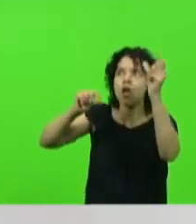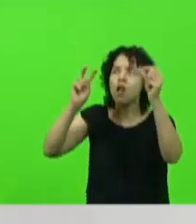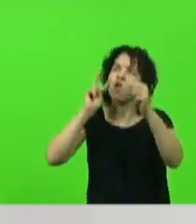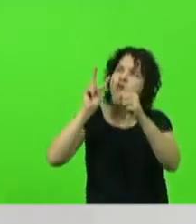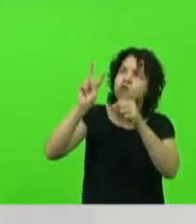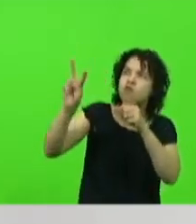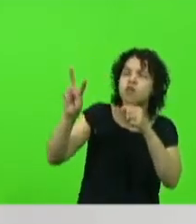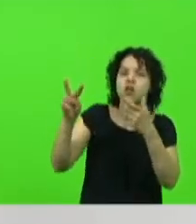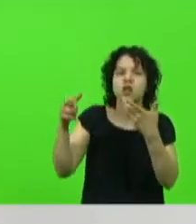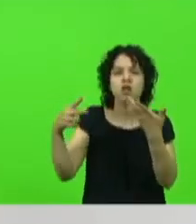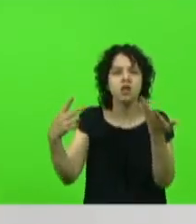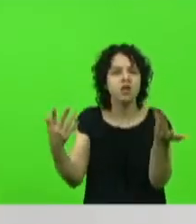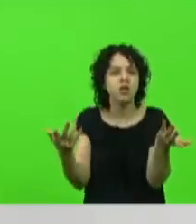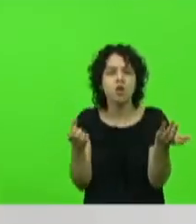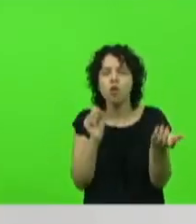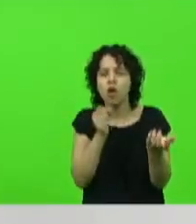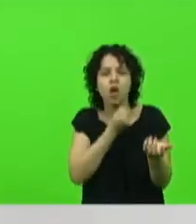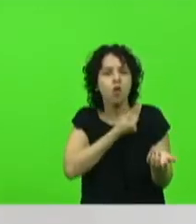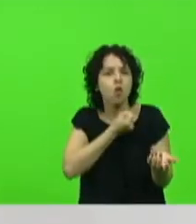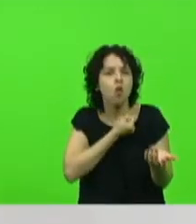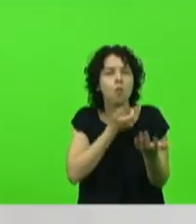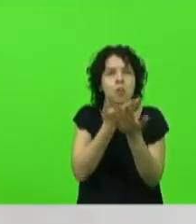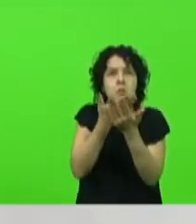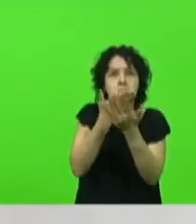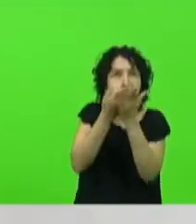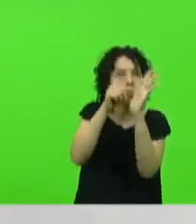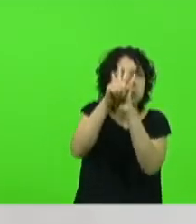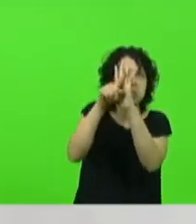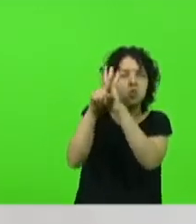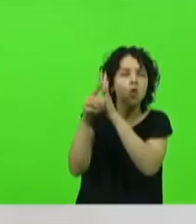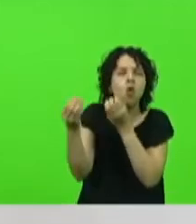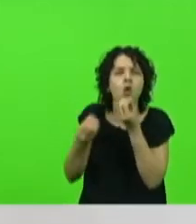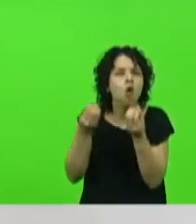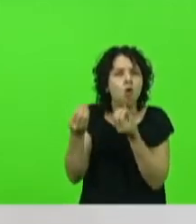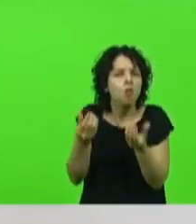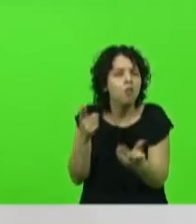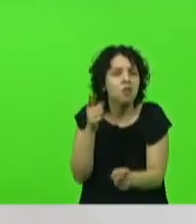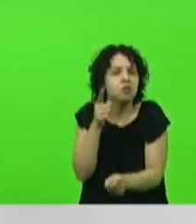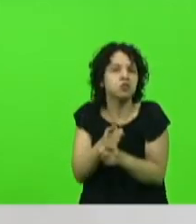através da numerologia, como que funciona isso?